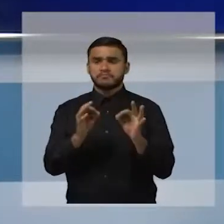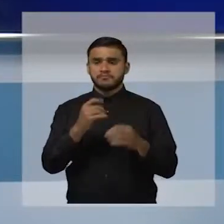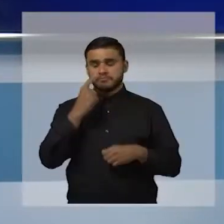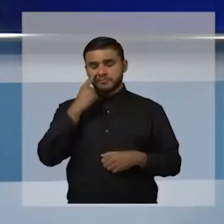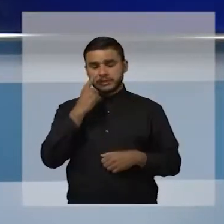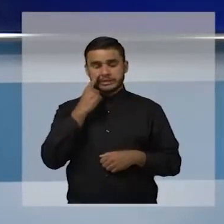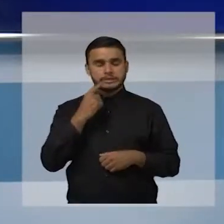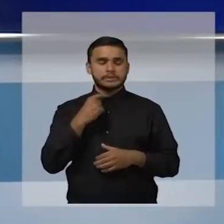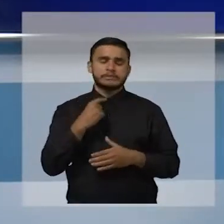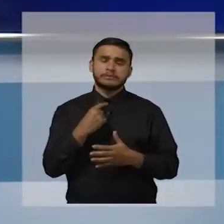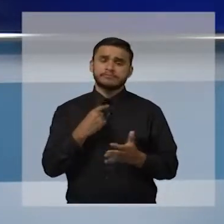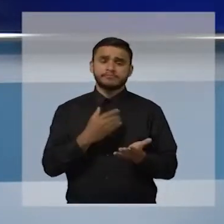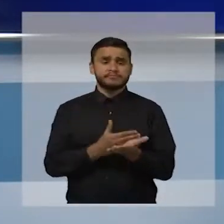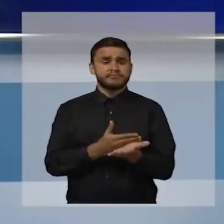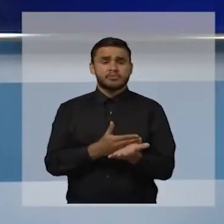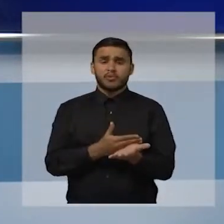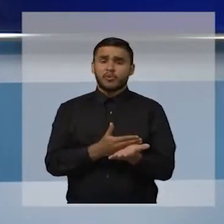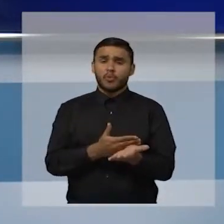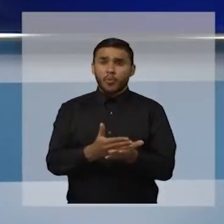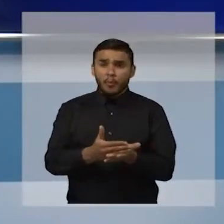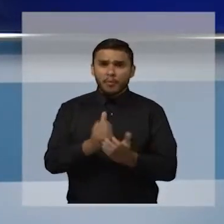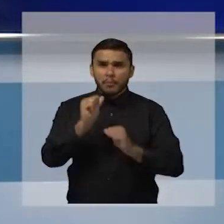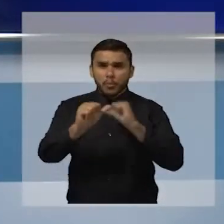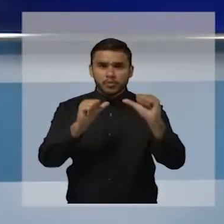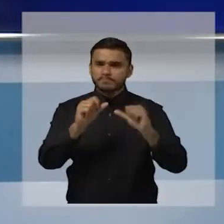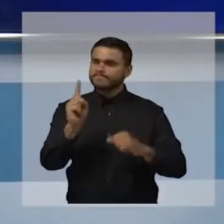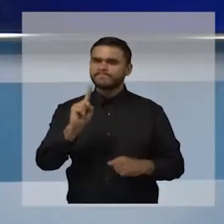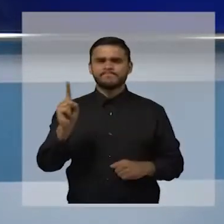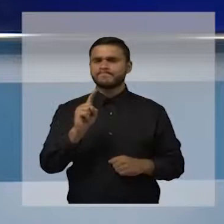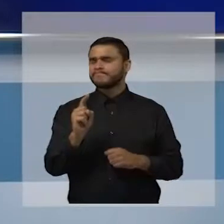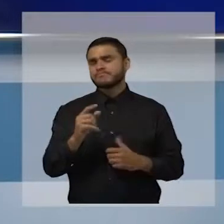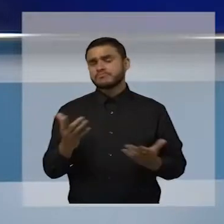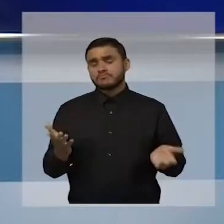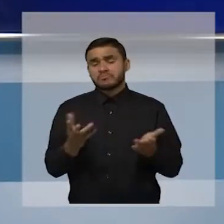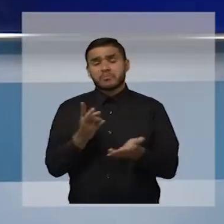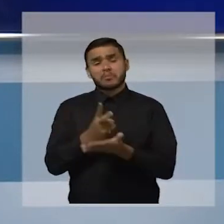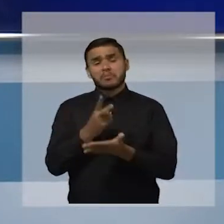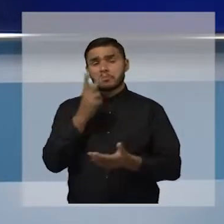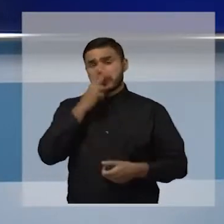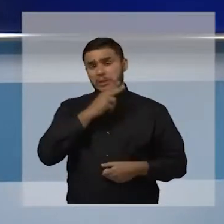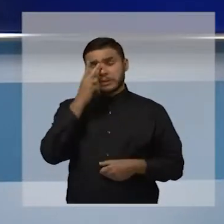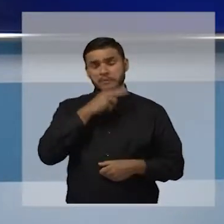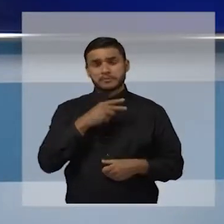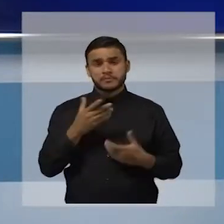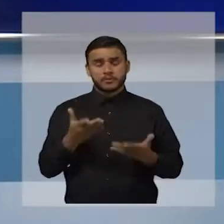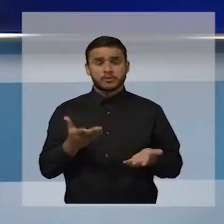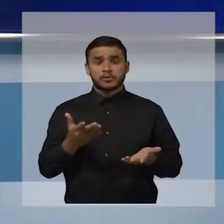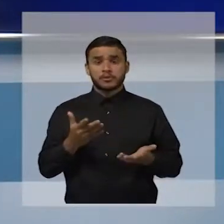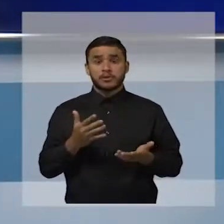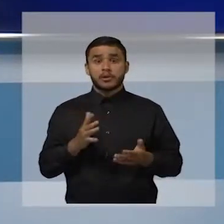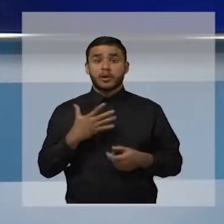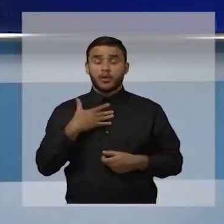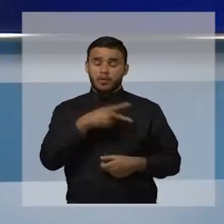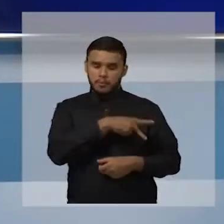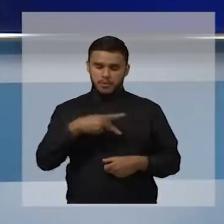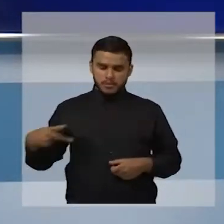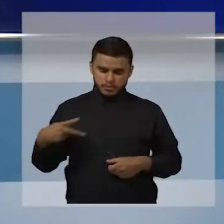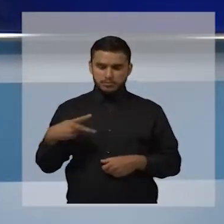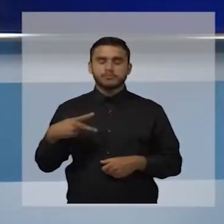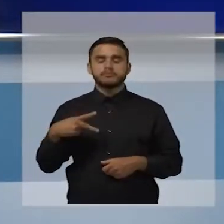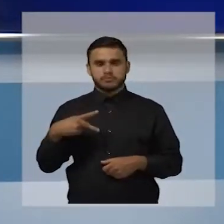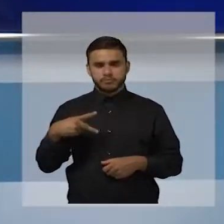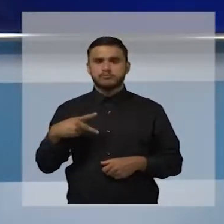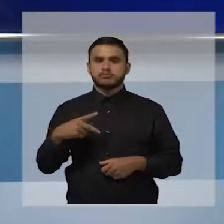como dizemos aqui. Porque a federação continua centralizada, portanto,